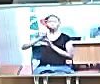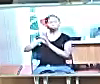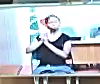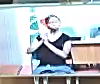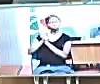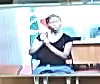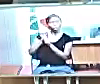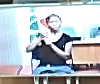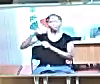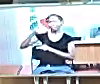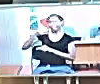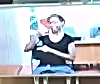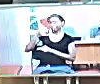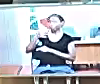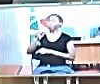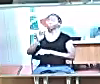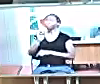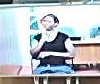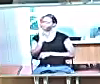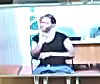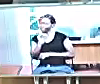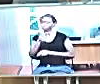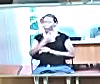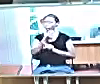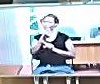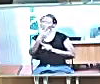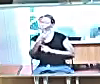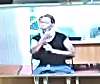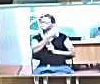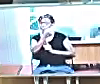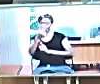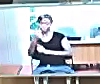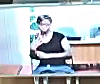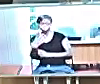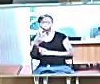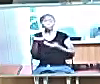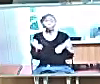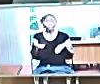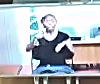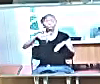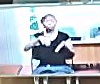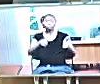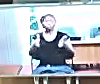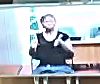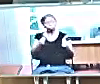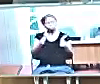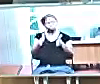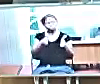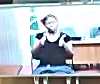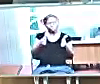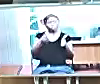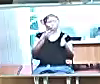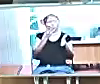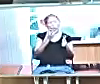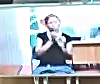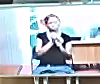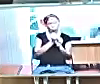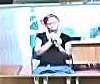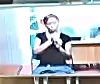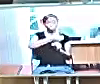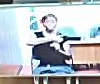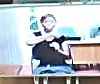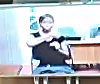2013 2014 e na assumpção né de do desse mandato desses primeiros desses quatro anos o primeiro